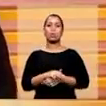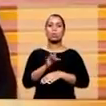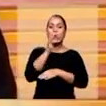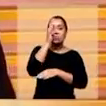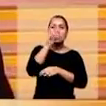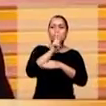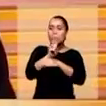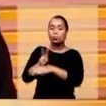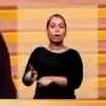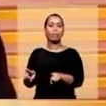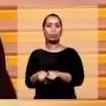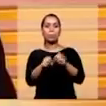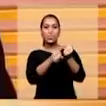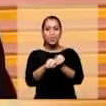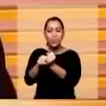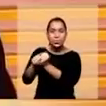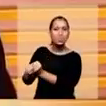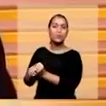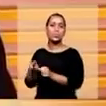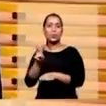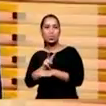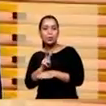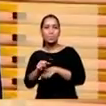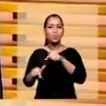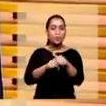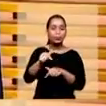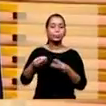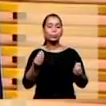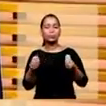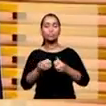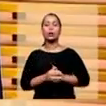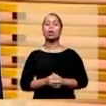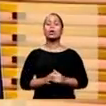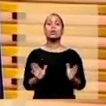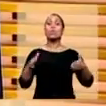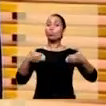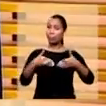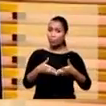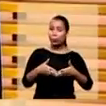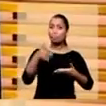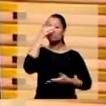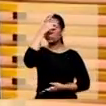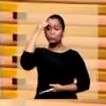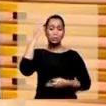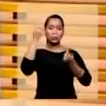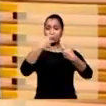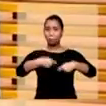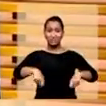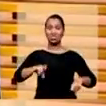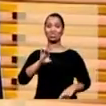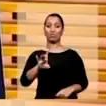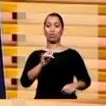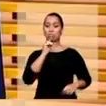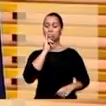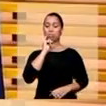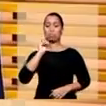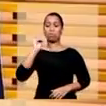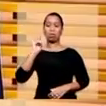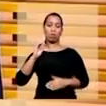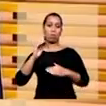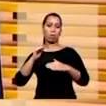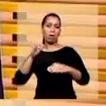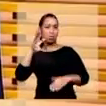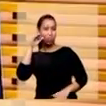o setor de limpeza, esse tipo de coisa. E né? o foco, né? As pessoas elas não precisam ser só